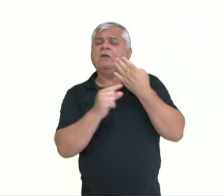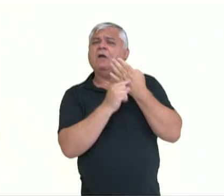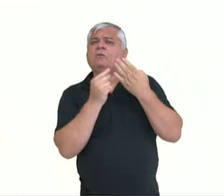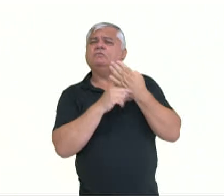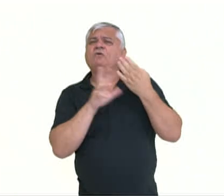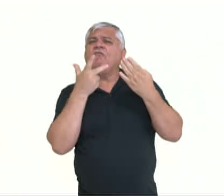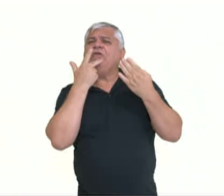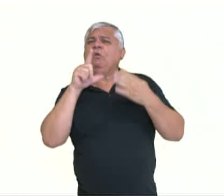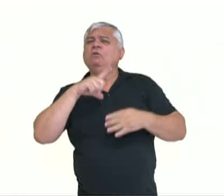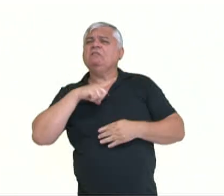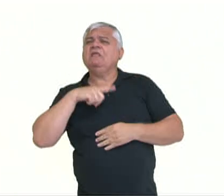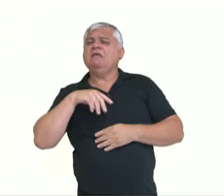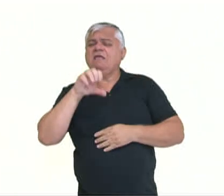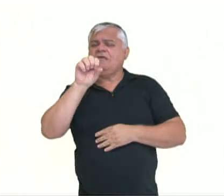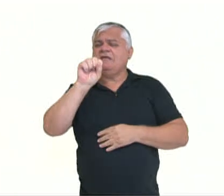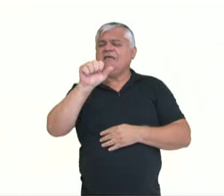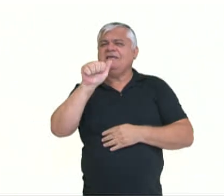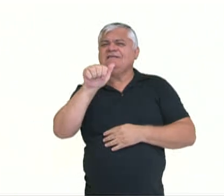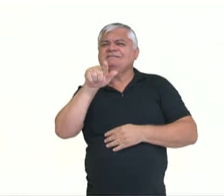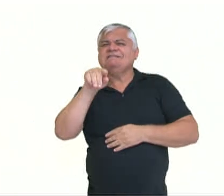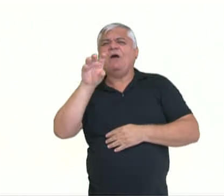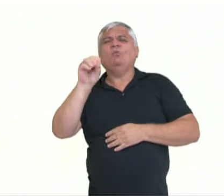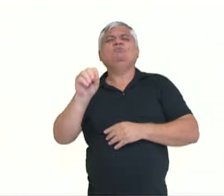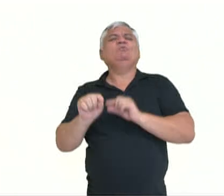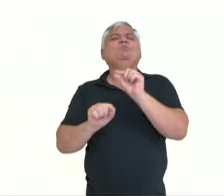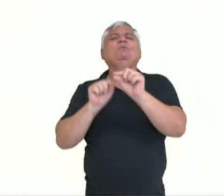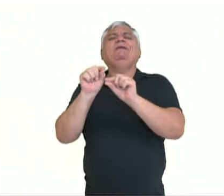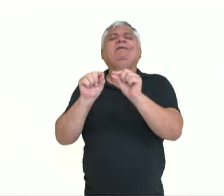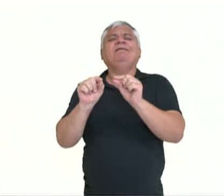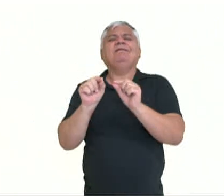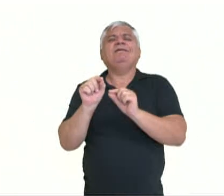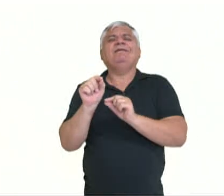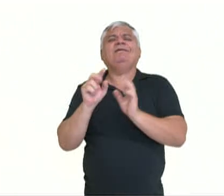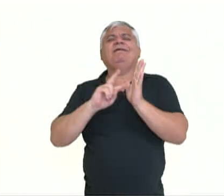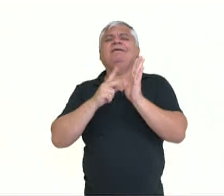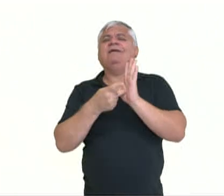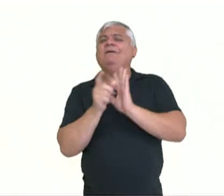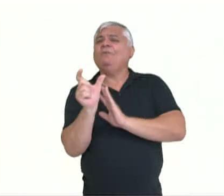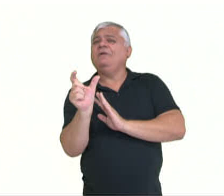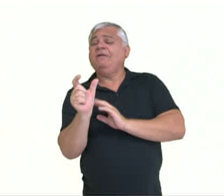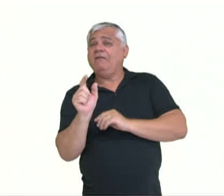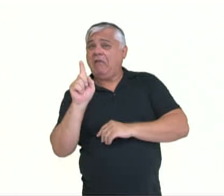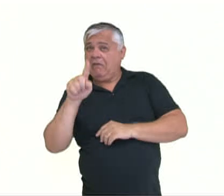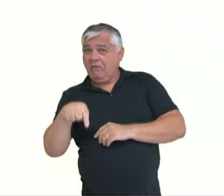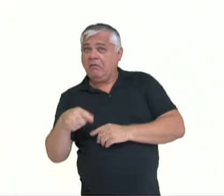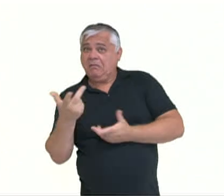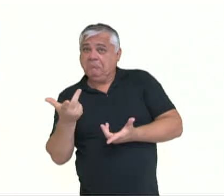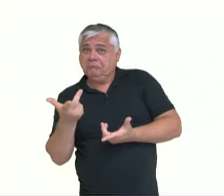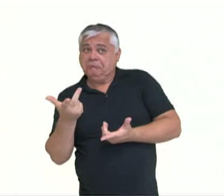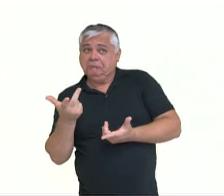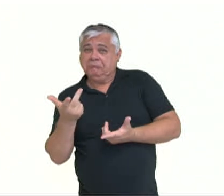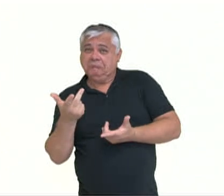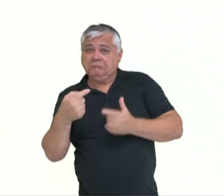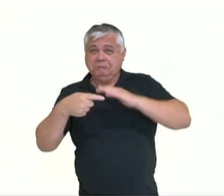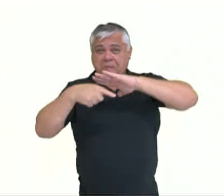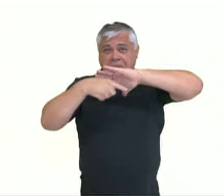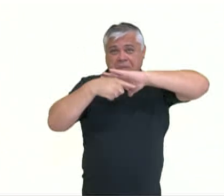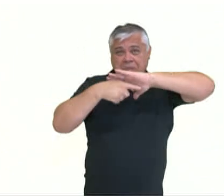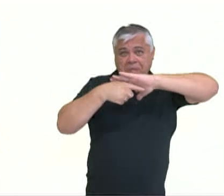pequeno saldo? Que saldo seria esse? Seria algo positivo ou